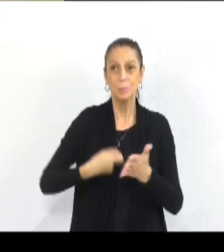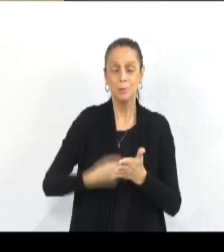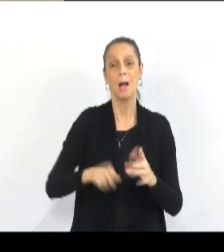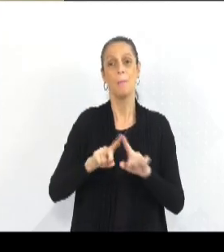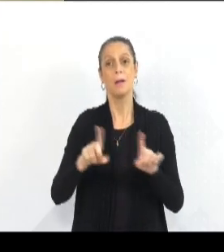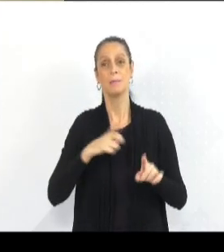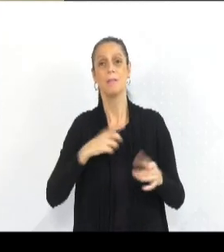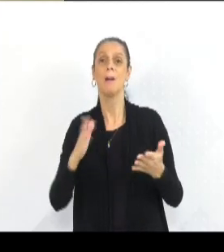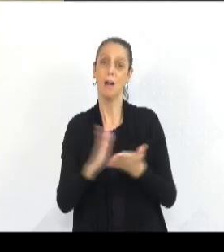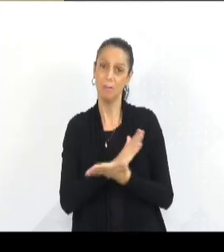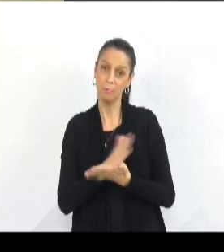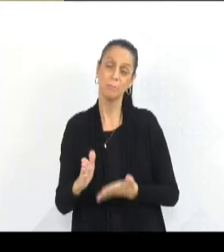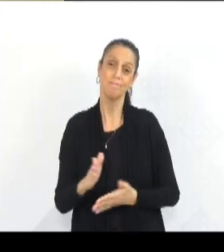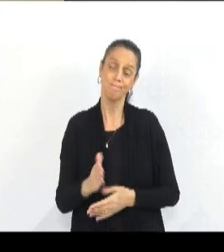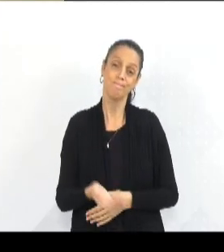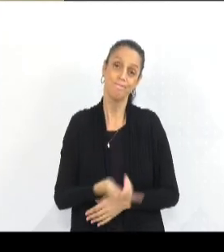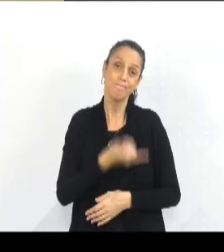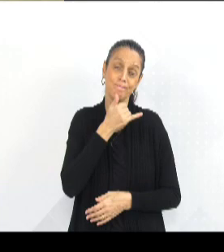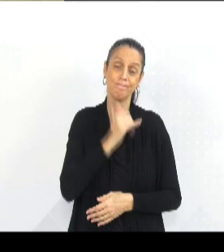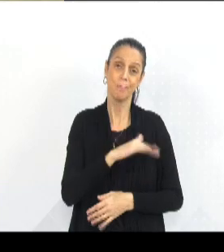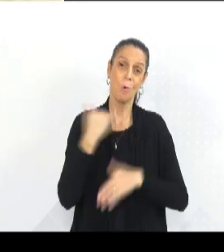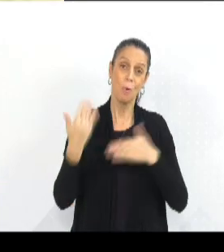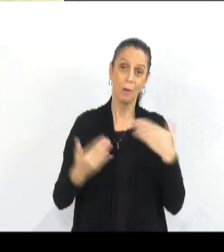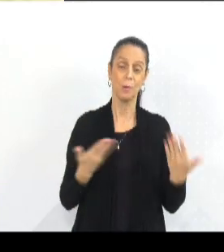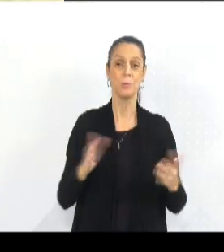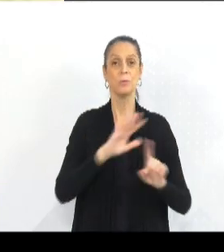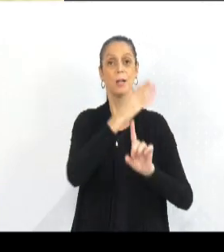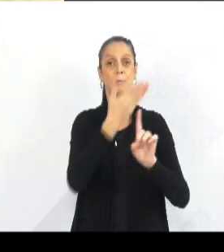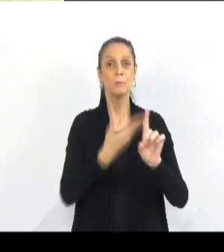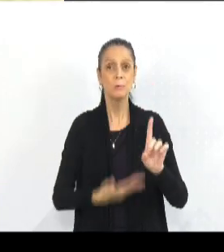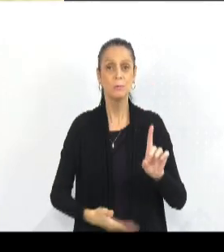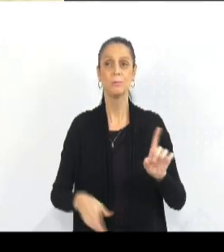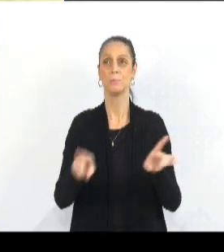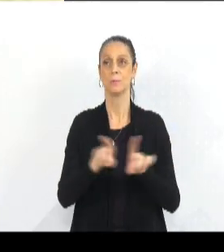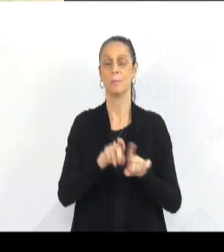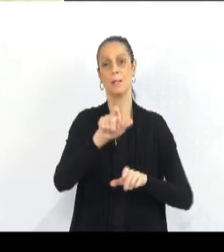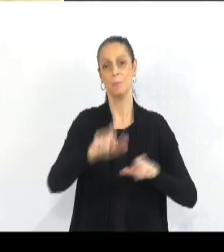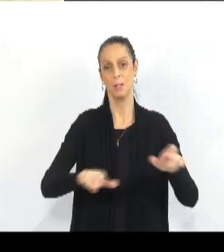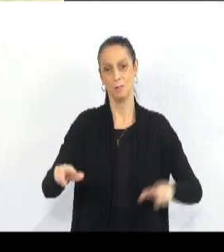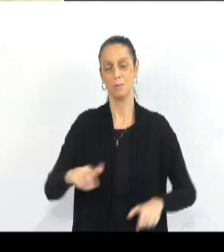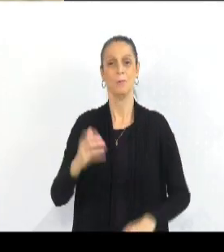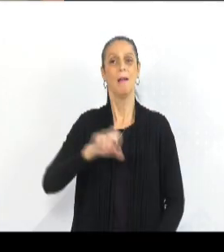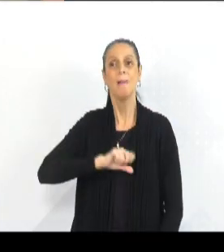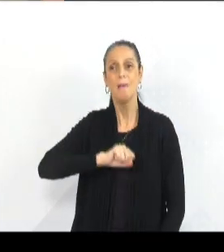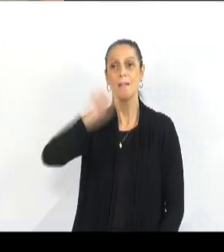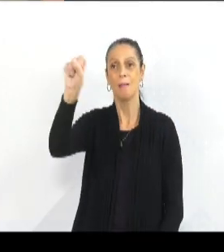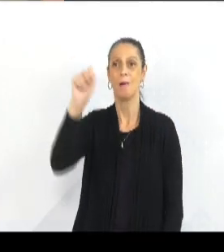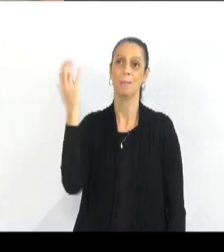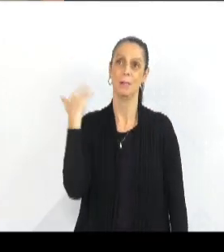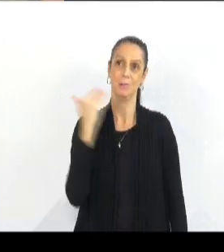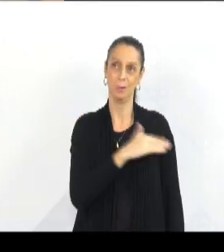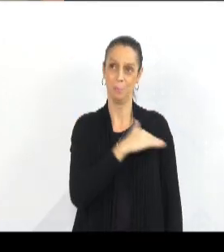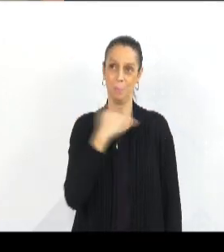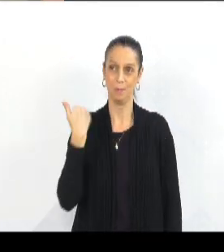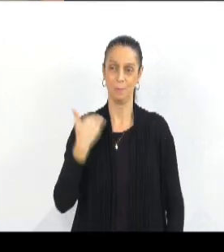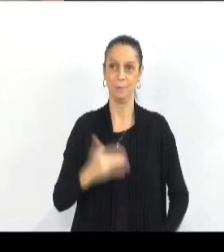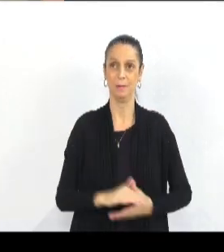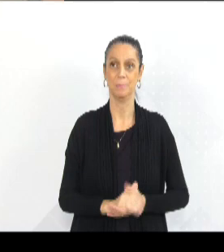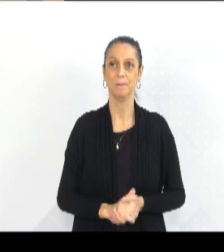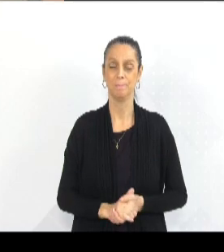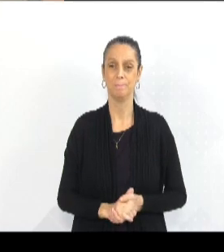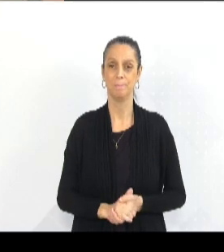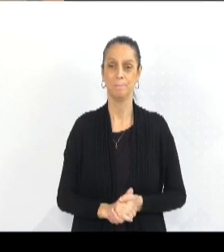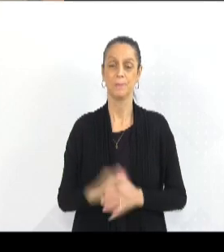contra a tirania, prestando justa homenagem neste monumento votivo aos heróis expedicionários.